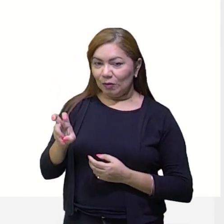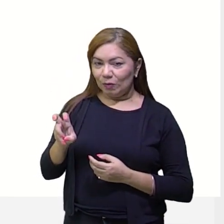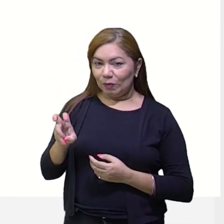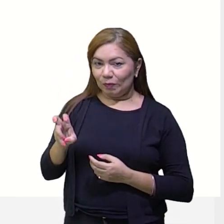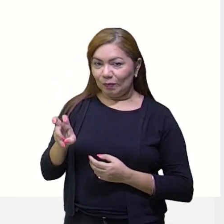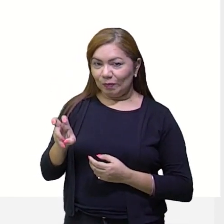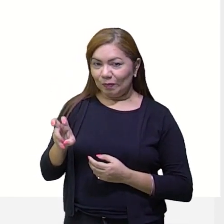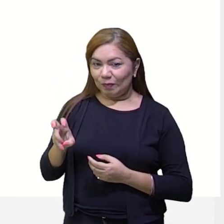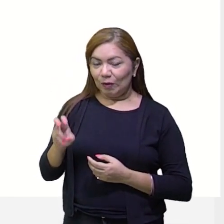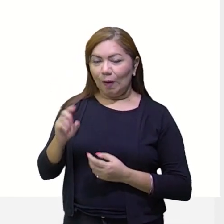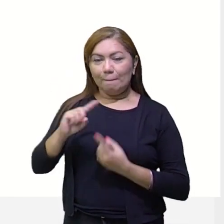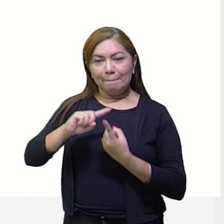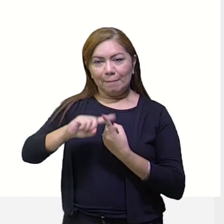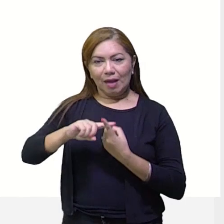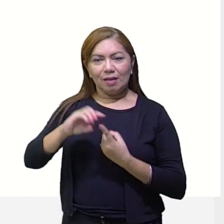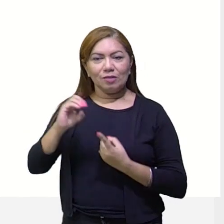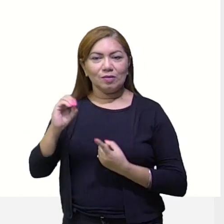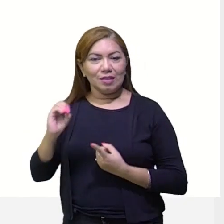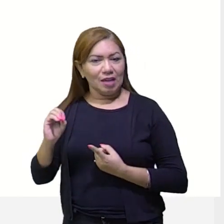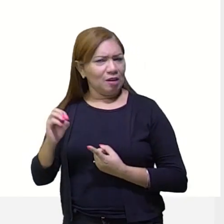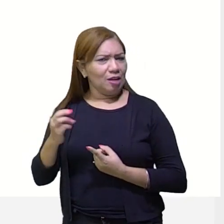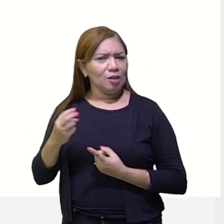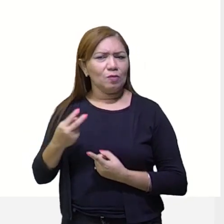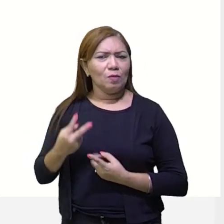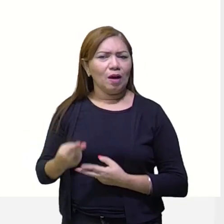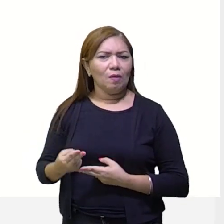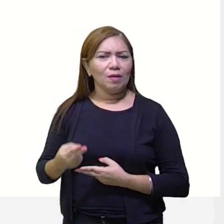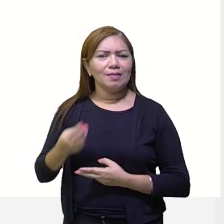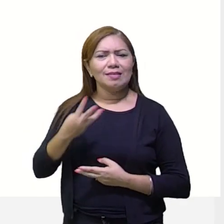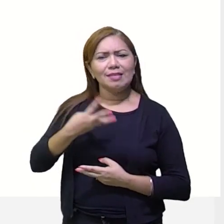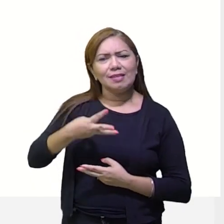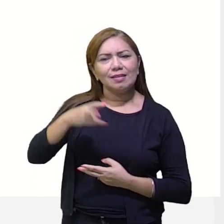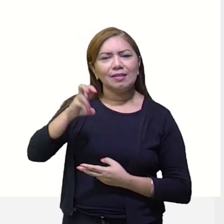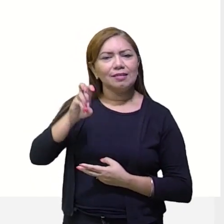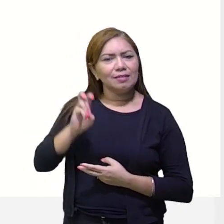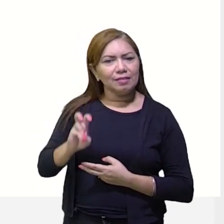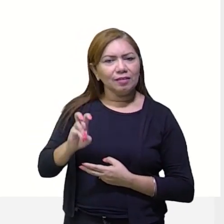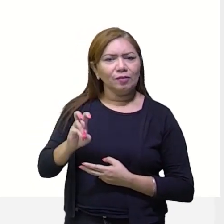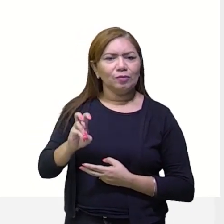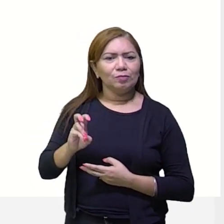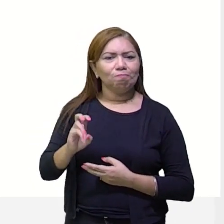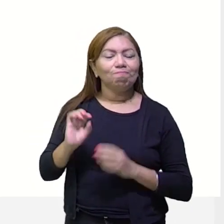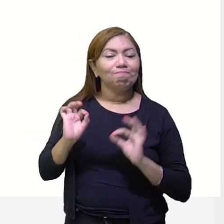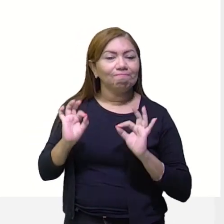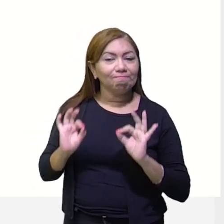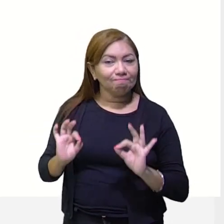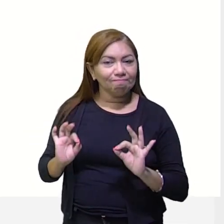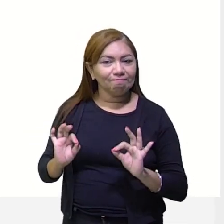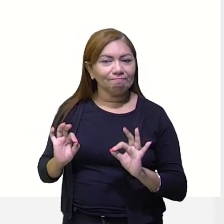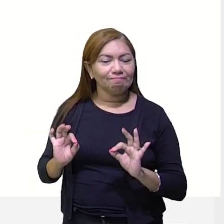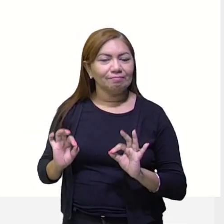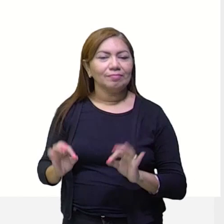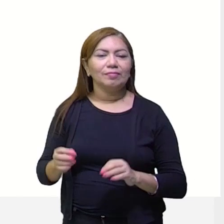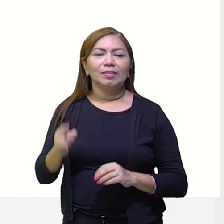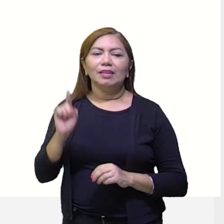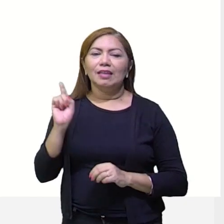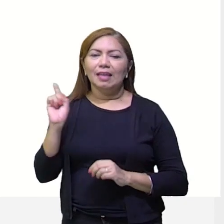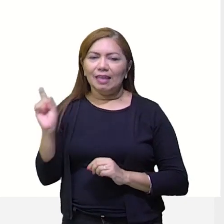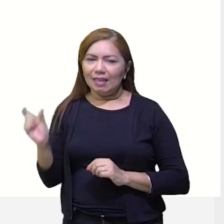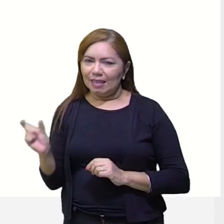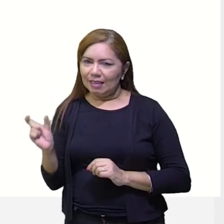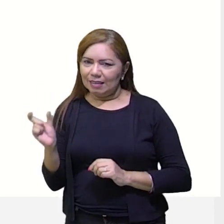35, somado com zero, 35. Ou seja, esse é o